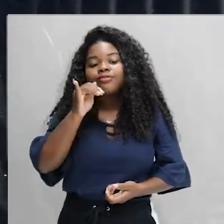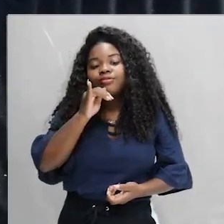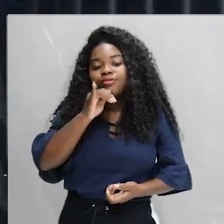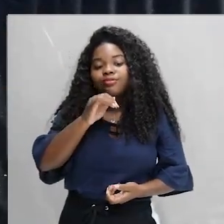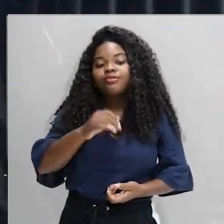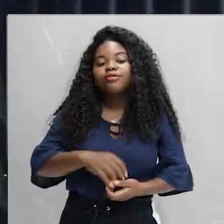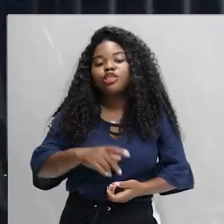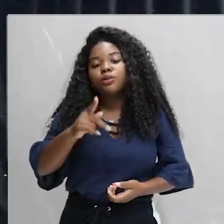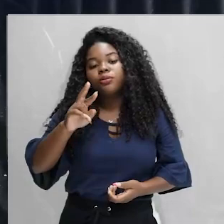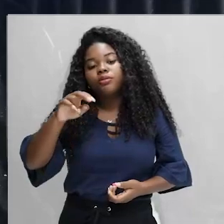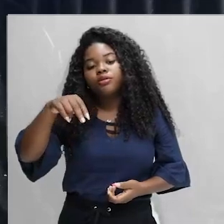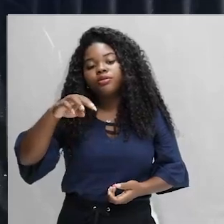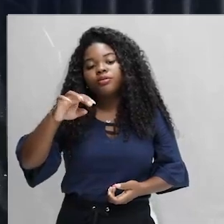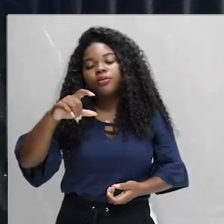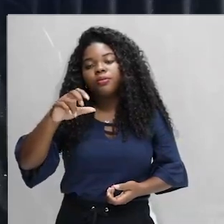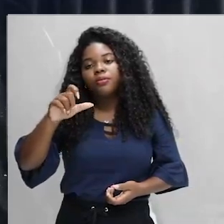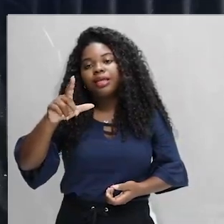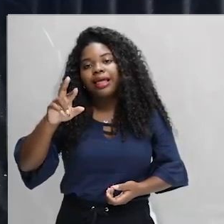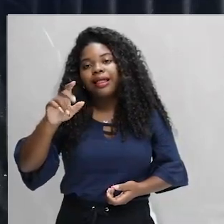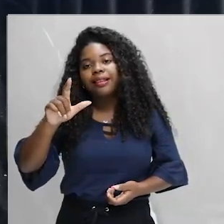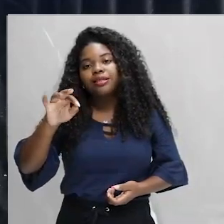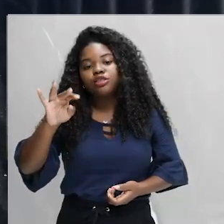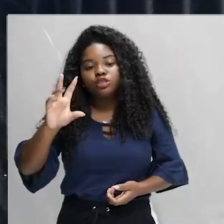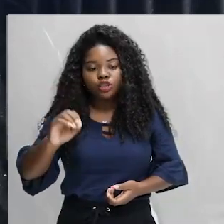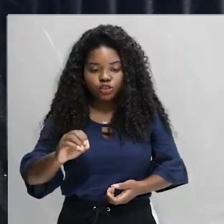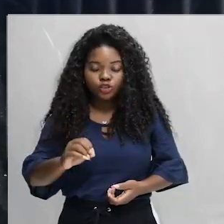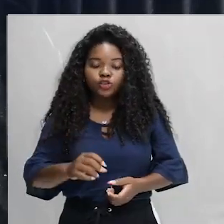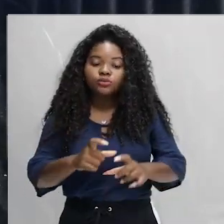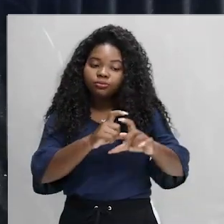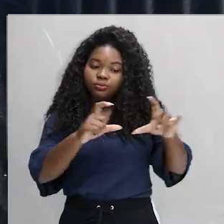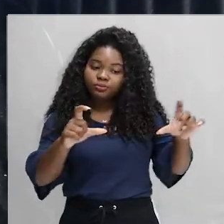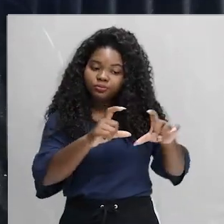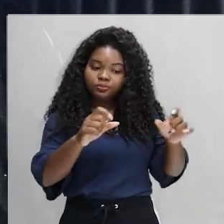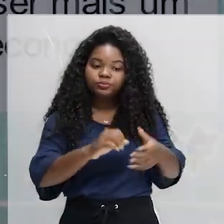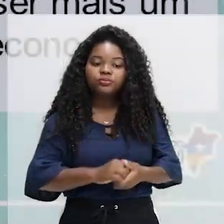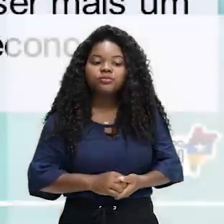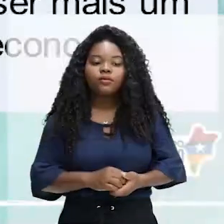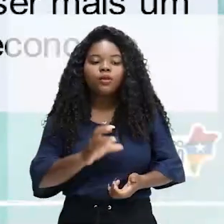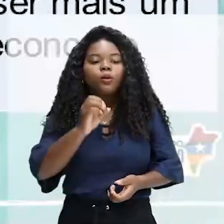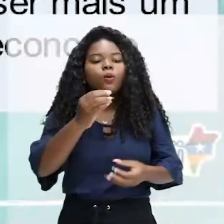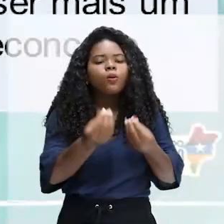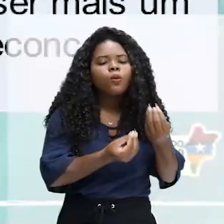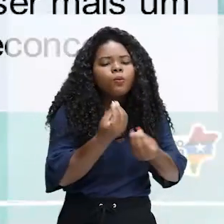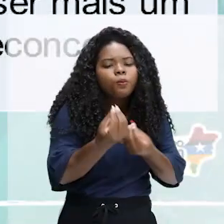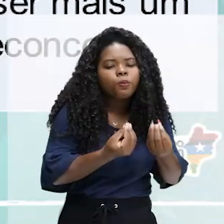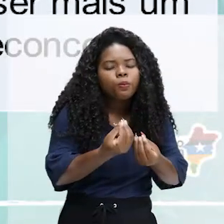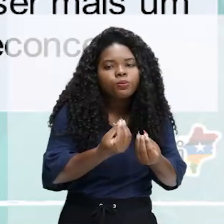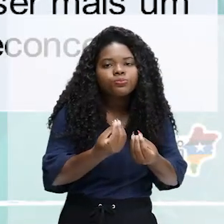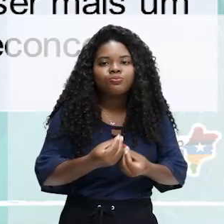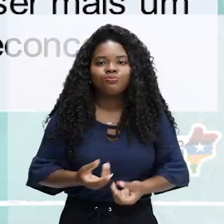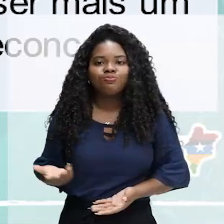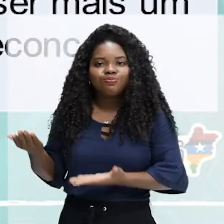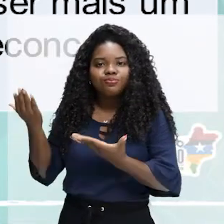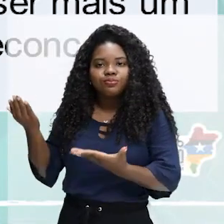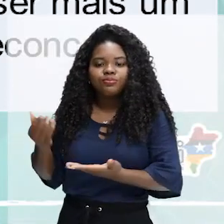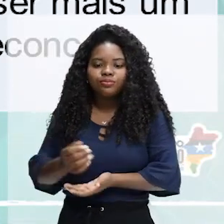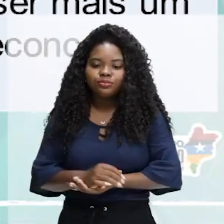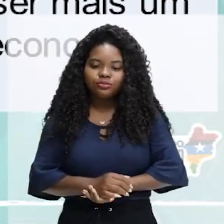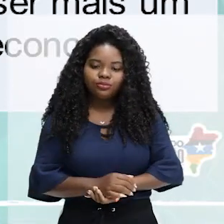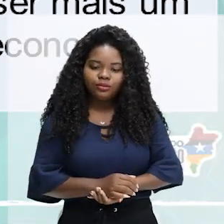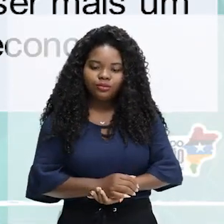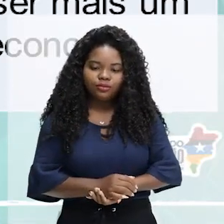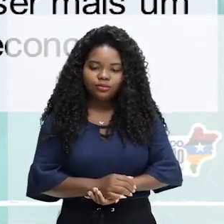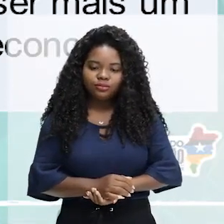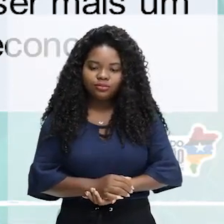de pronomes relativos e em orações adjetivas. Como? Noção de modo. Essa é a principal